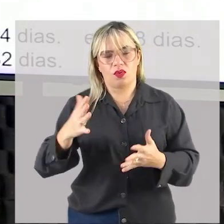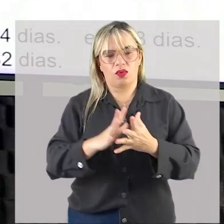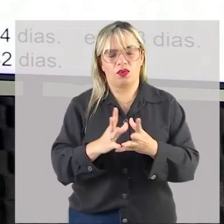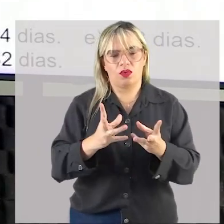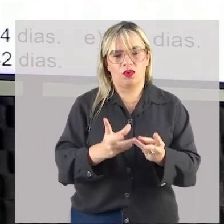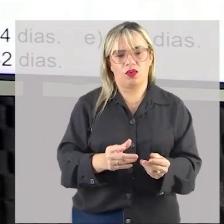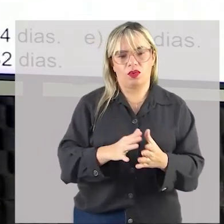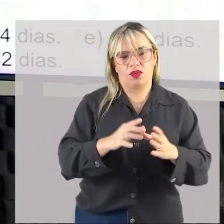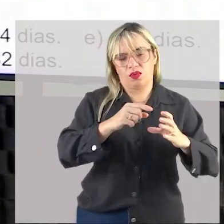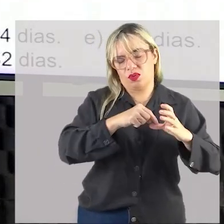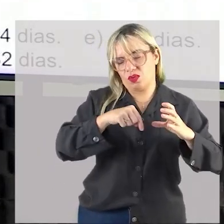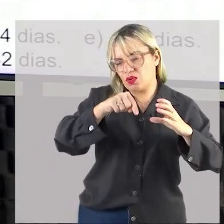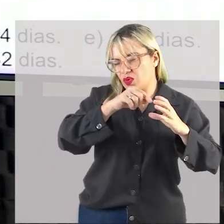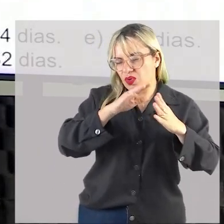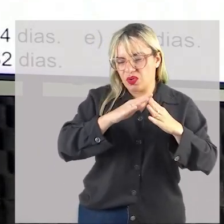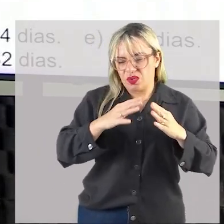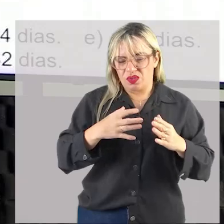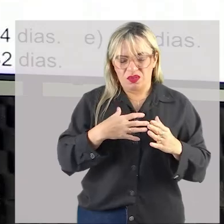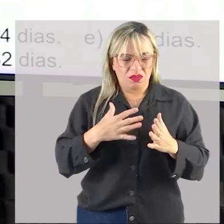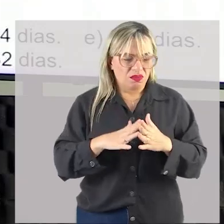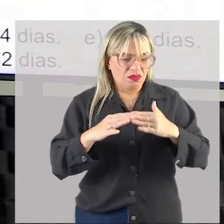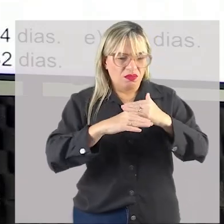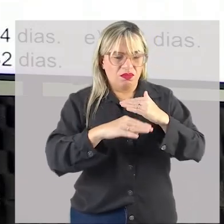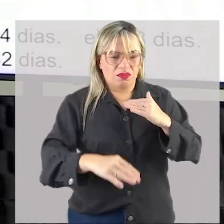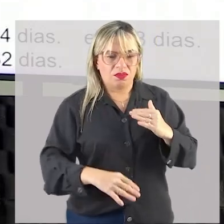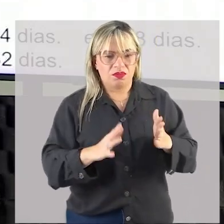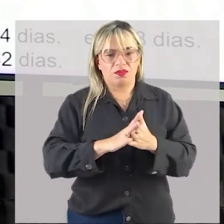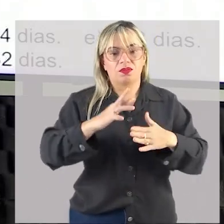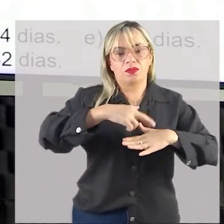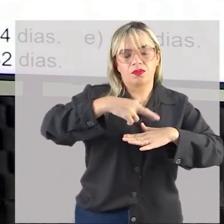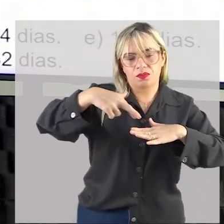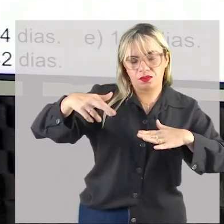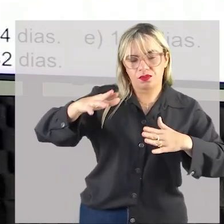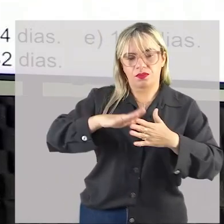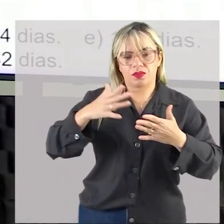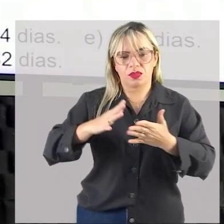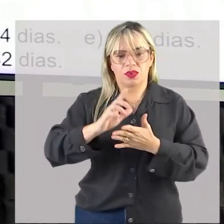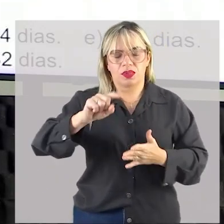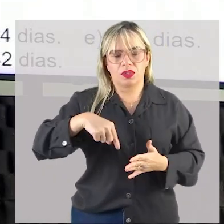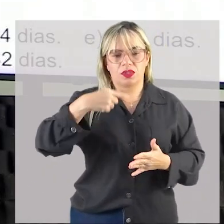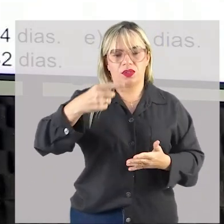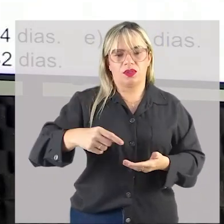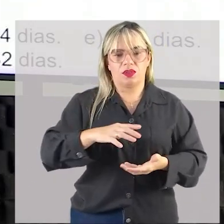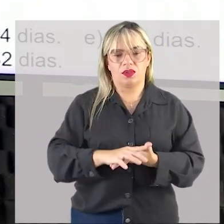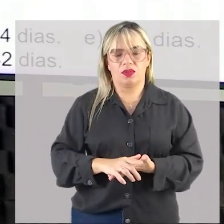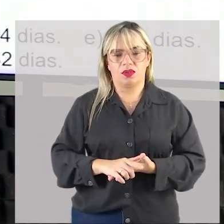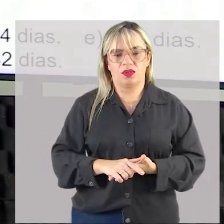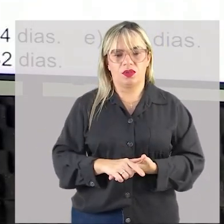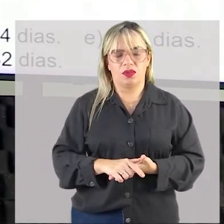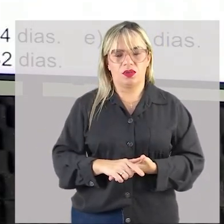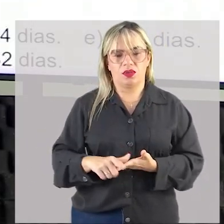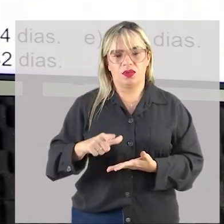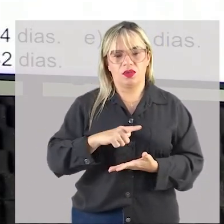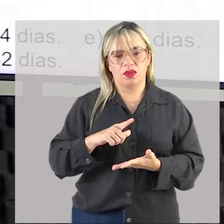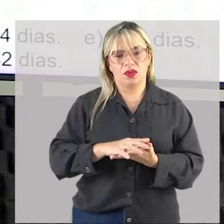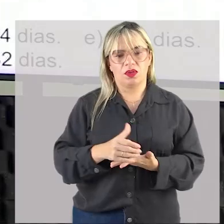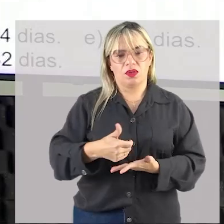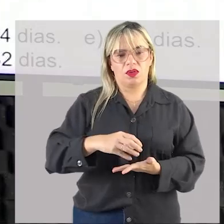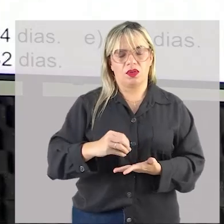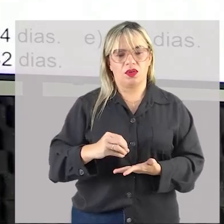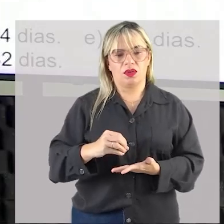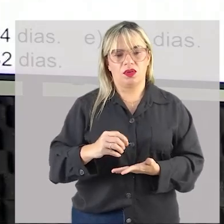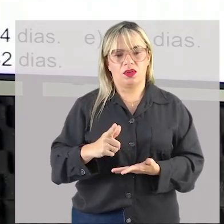O núcleo não está confortável, ele vai emitir radiação. Aí depois de tempo, eu só tenho 90 gramas